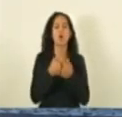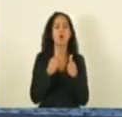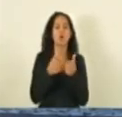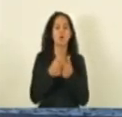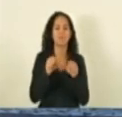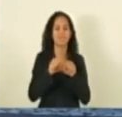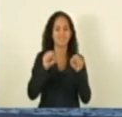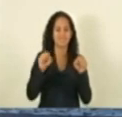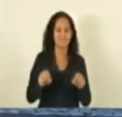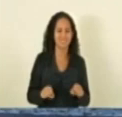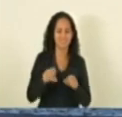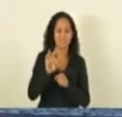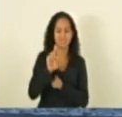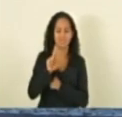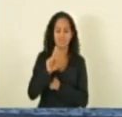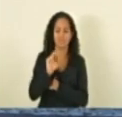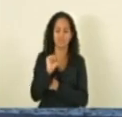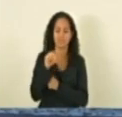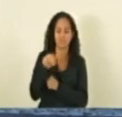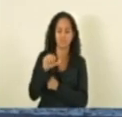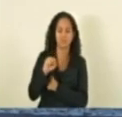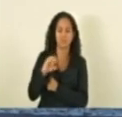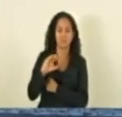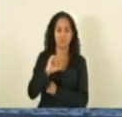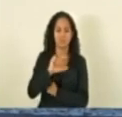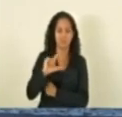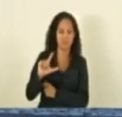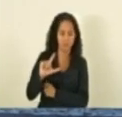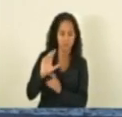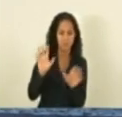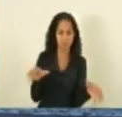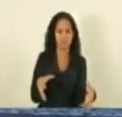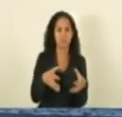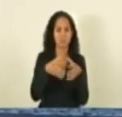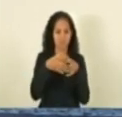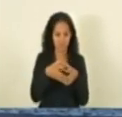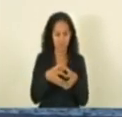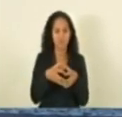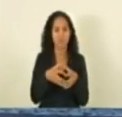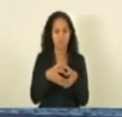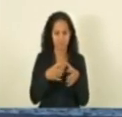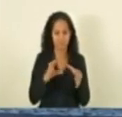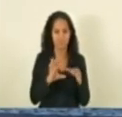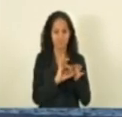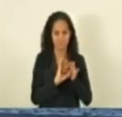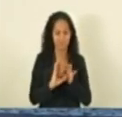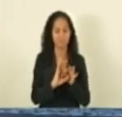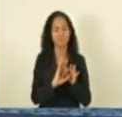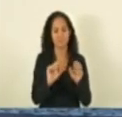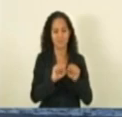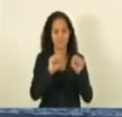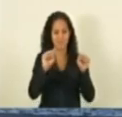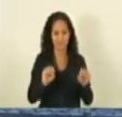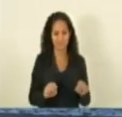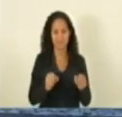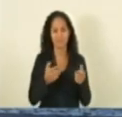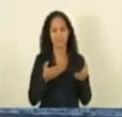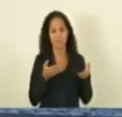do sistema metropolitano de transporte coletivo integrado, sistema